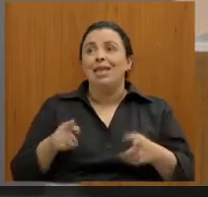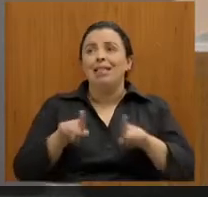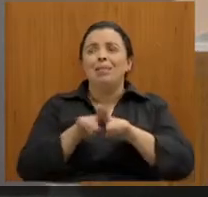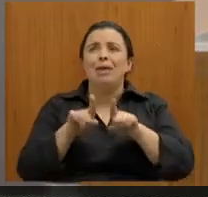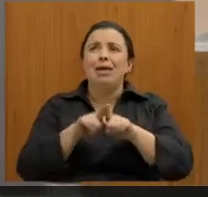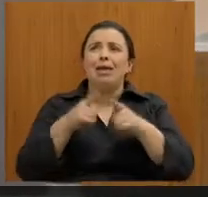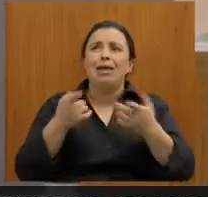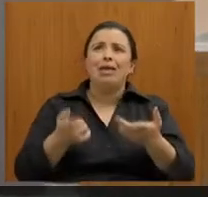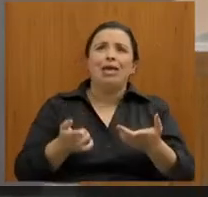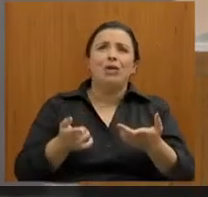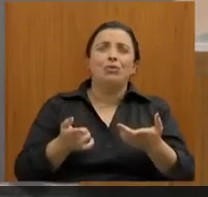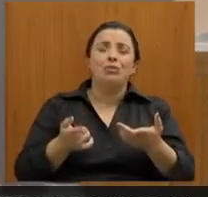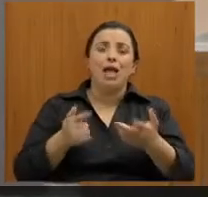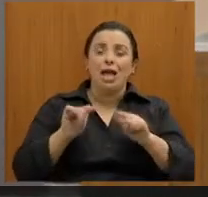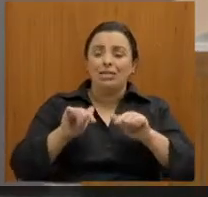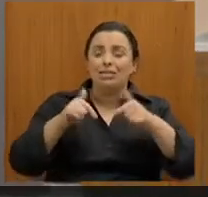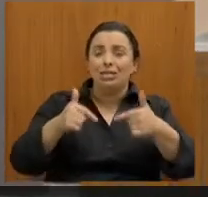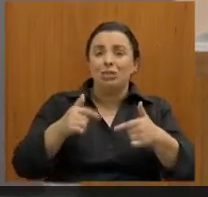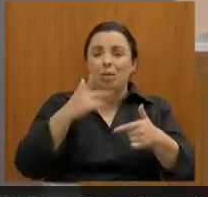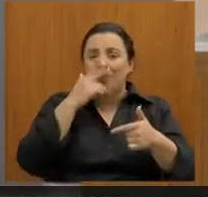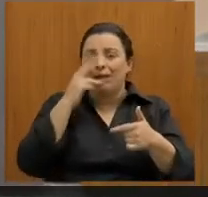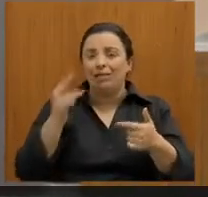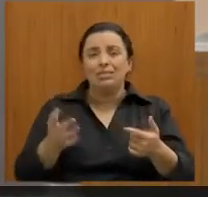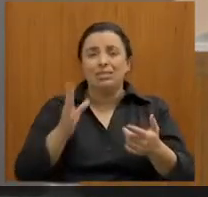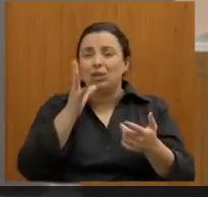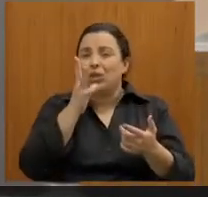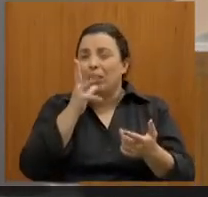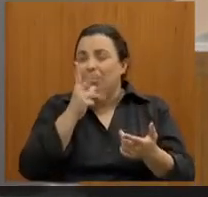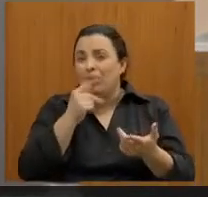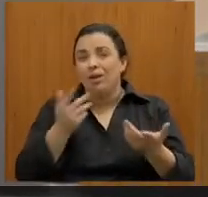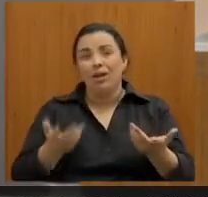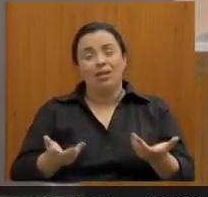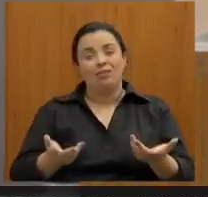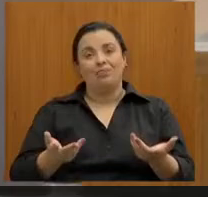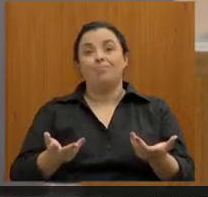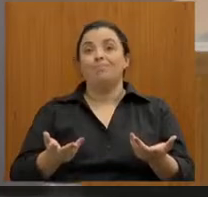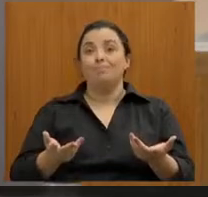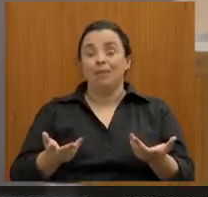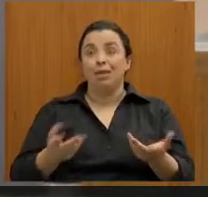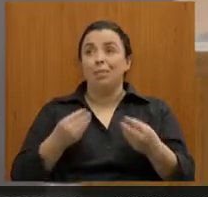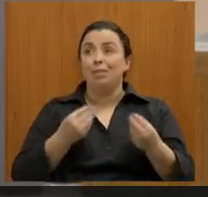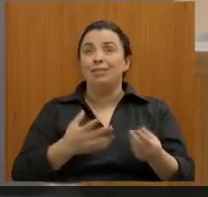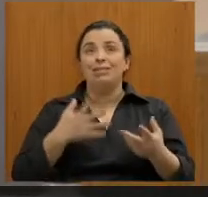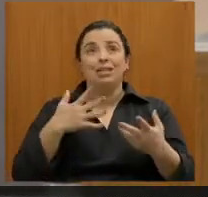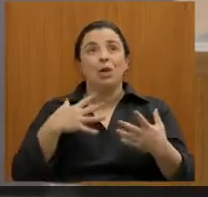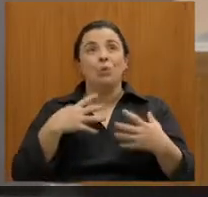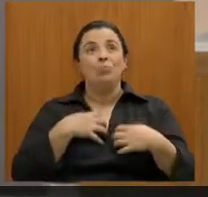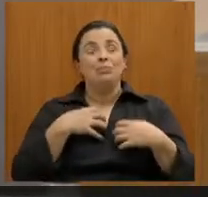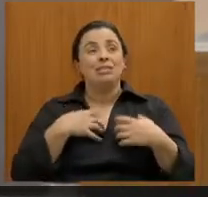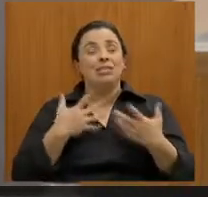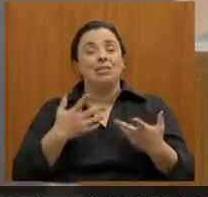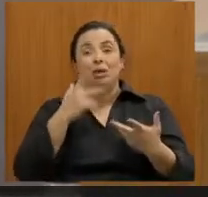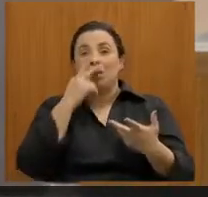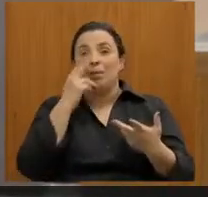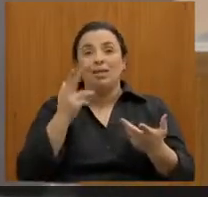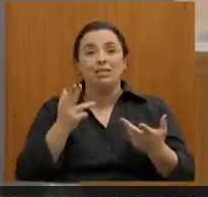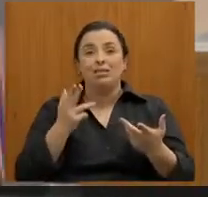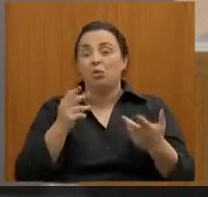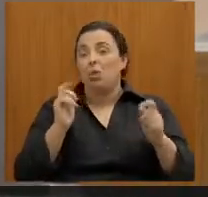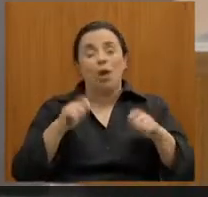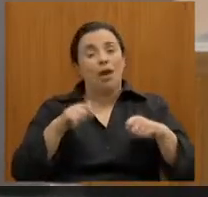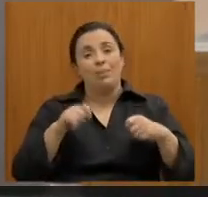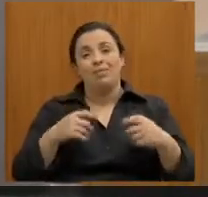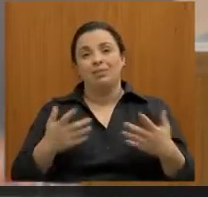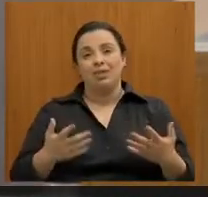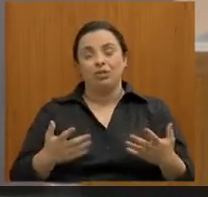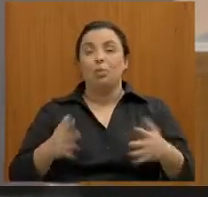E aí eu falo vou repetir a deputada Beatriz novamente realmente é uma esperança